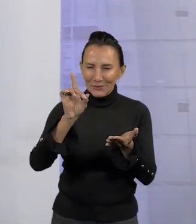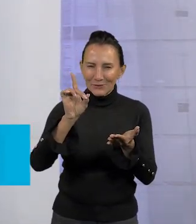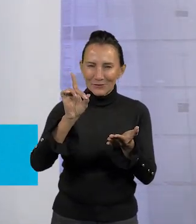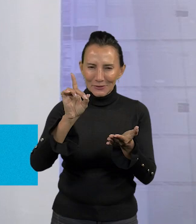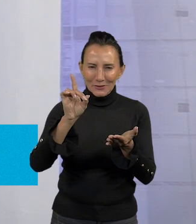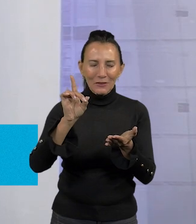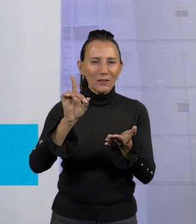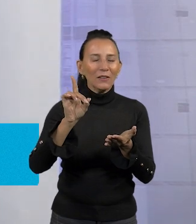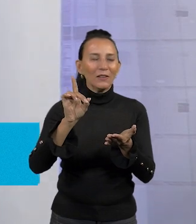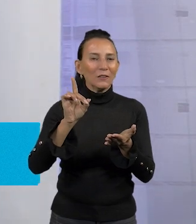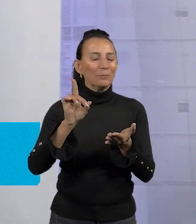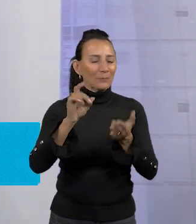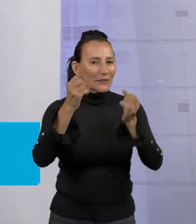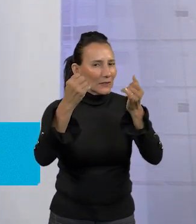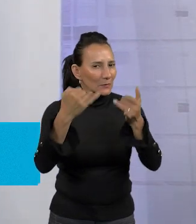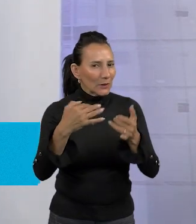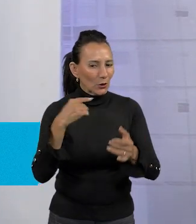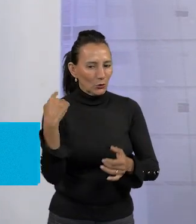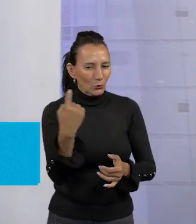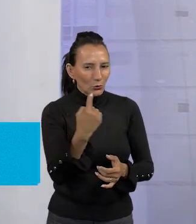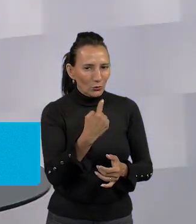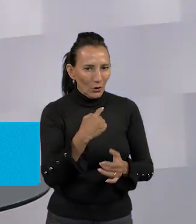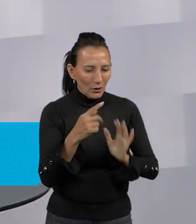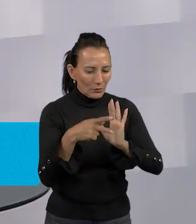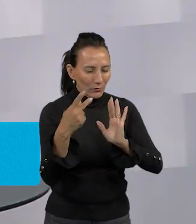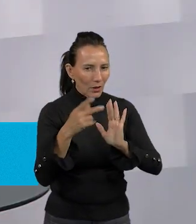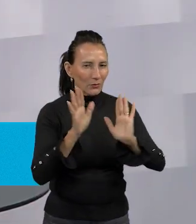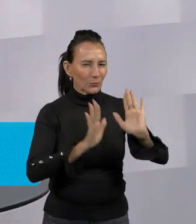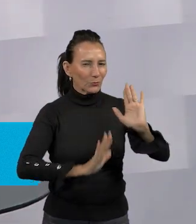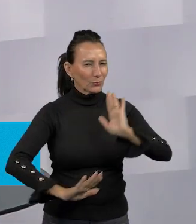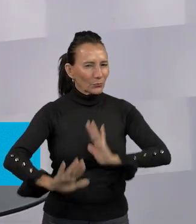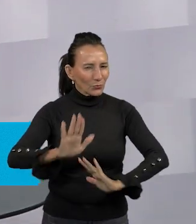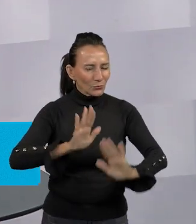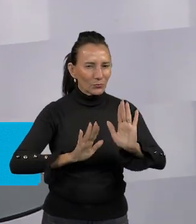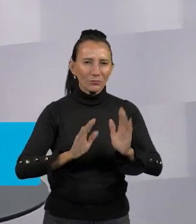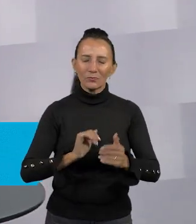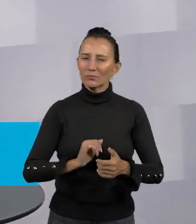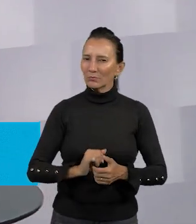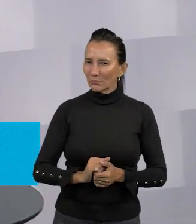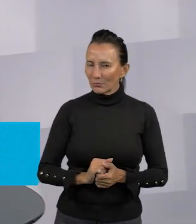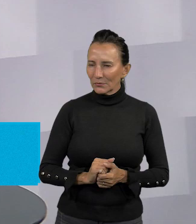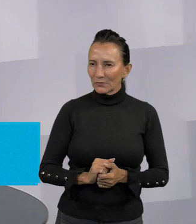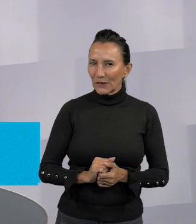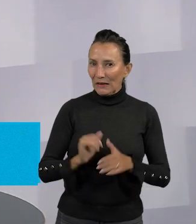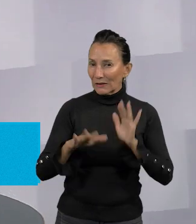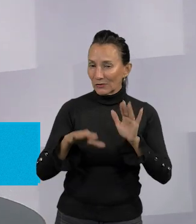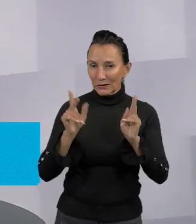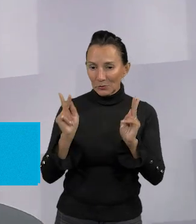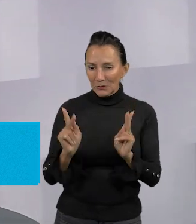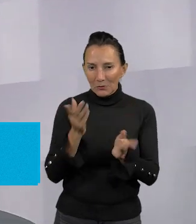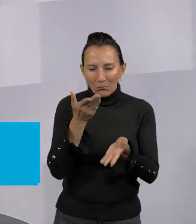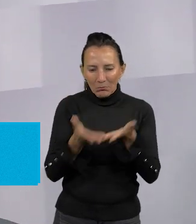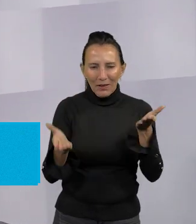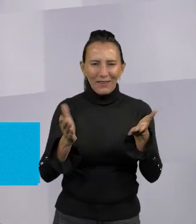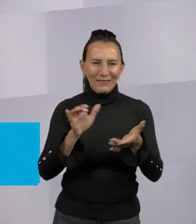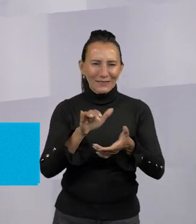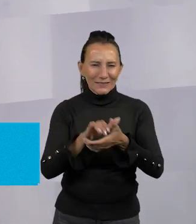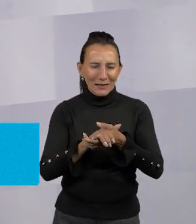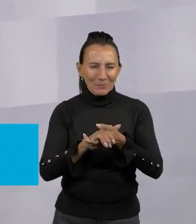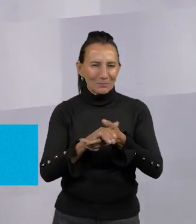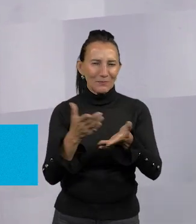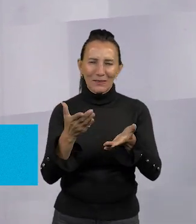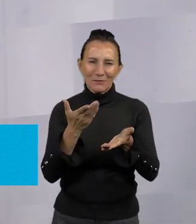cuidado com aquilo que nós falamos quantas pessoas perdem o seu casamento a sua família por expor